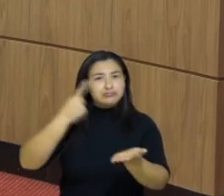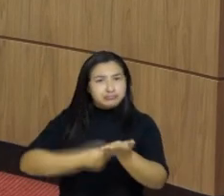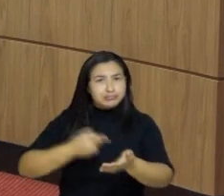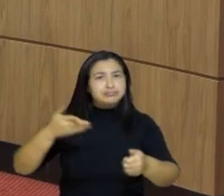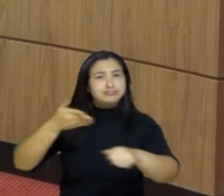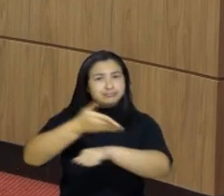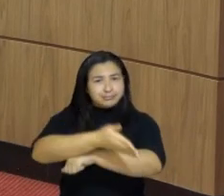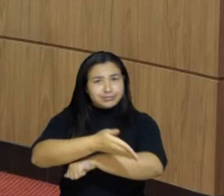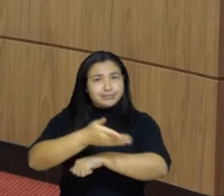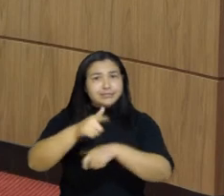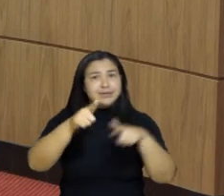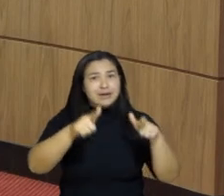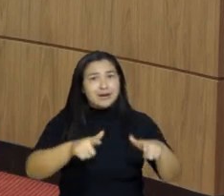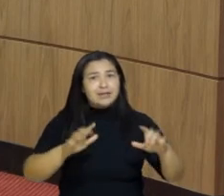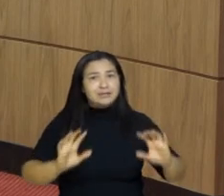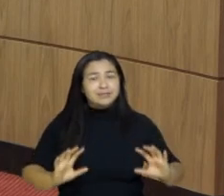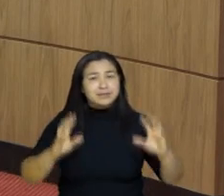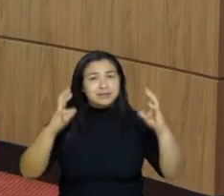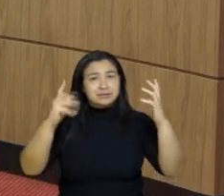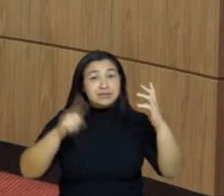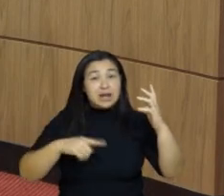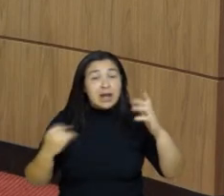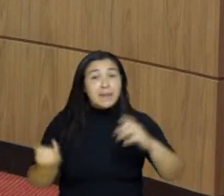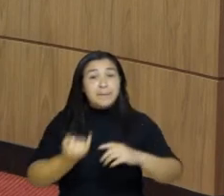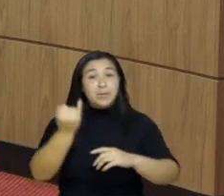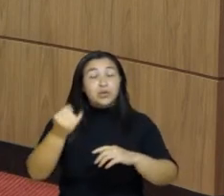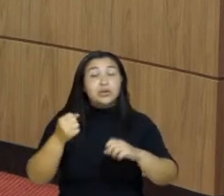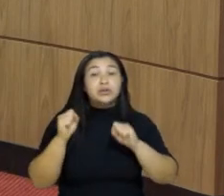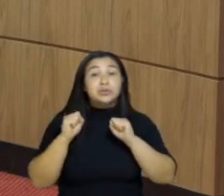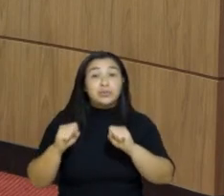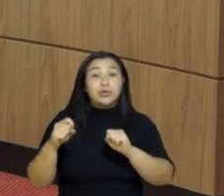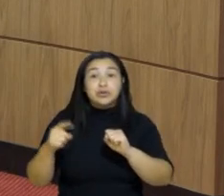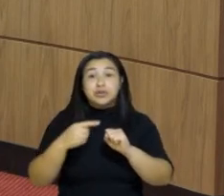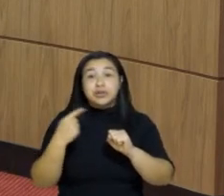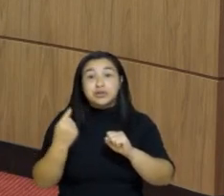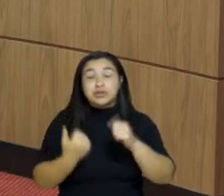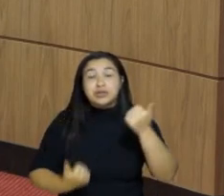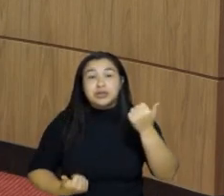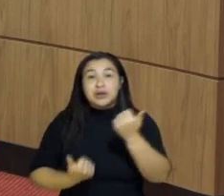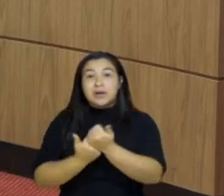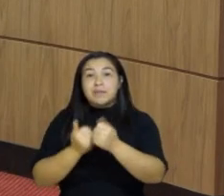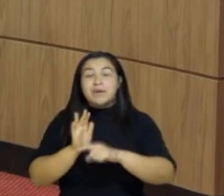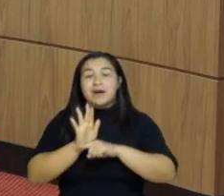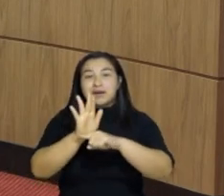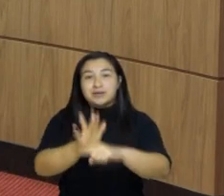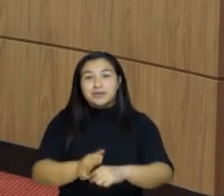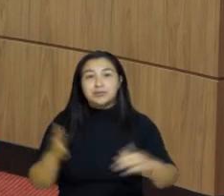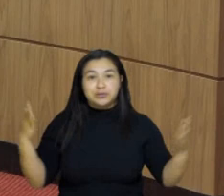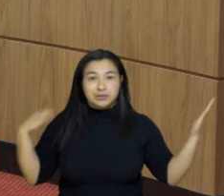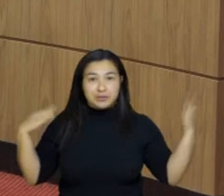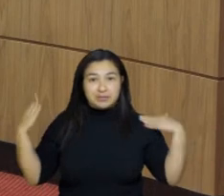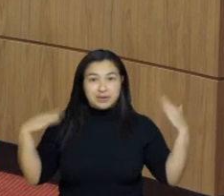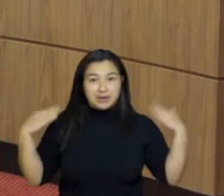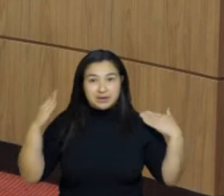tão importante para que a gente possa cada vez mais apoiar a nossa Marinha do Brasil.